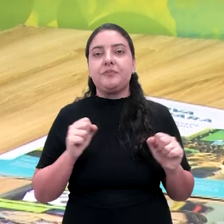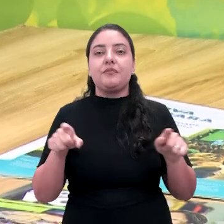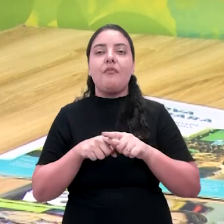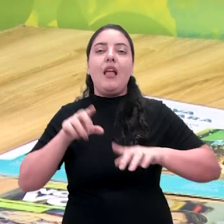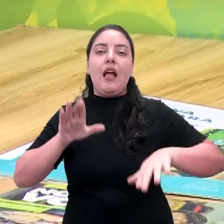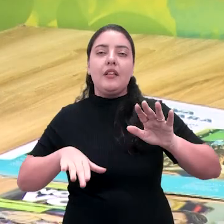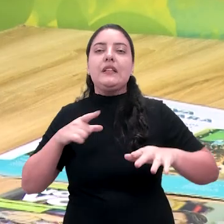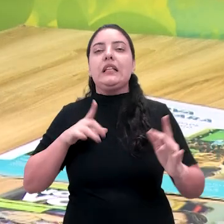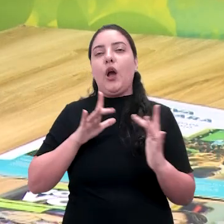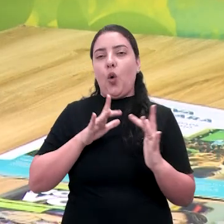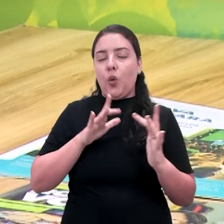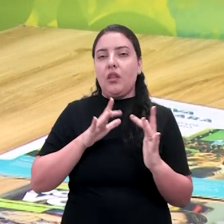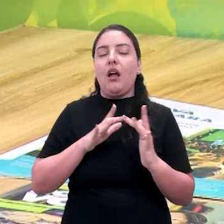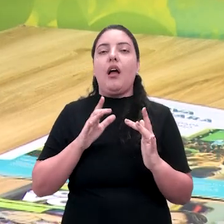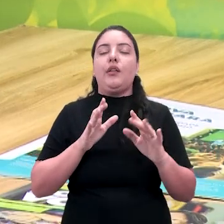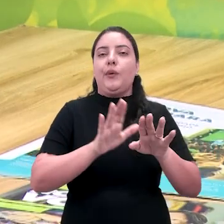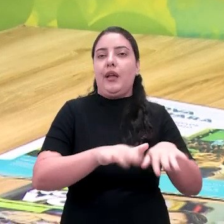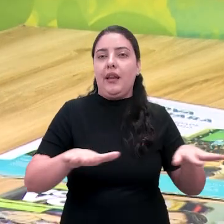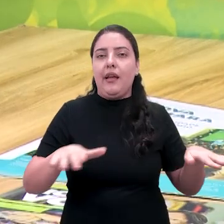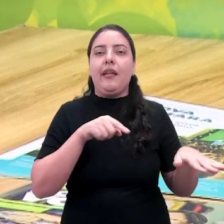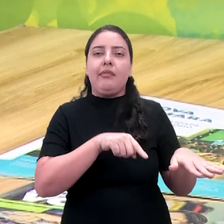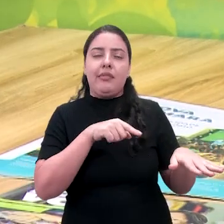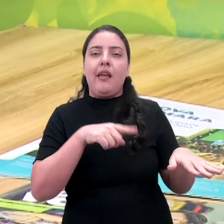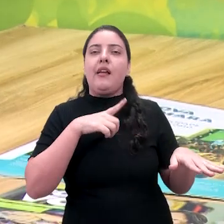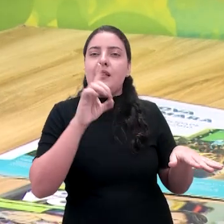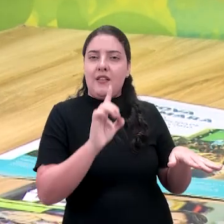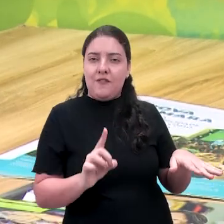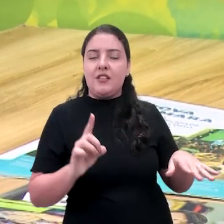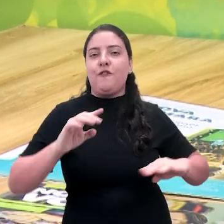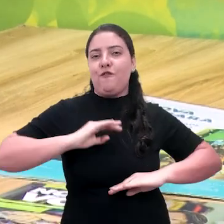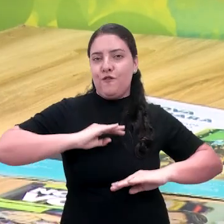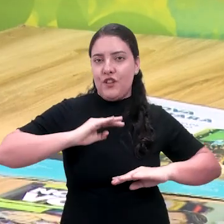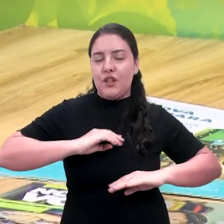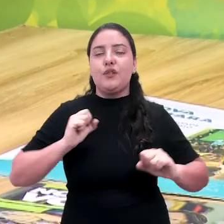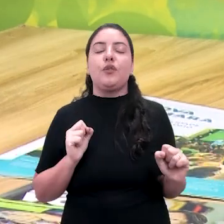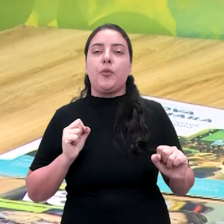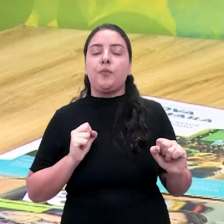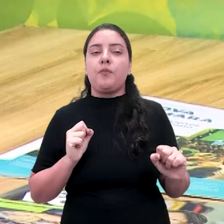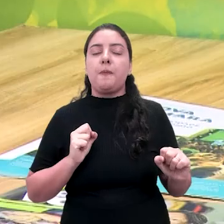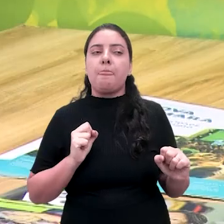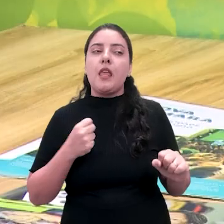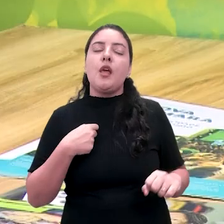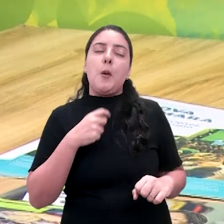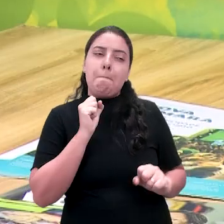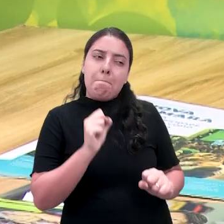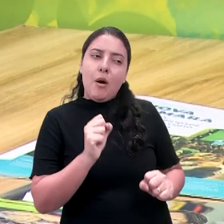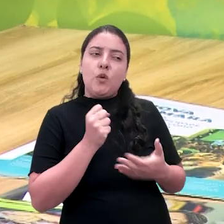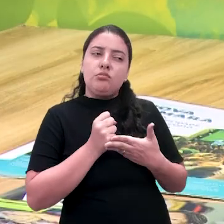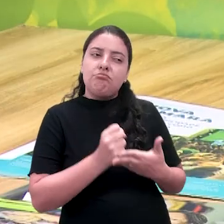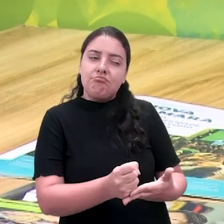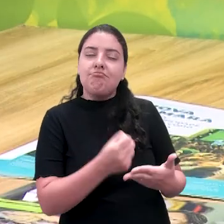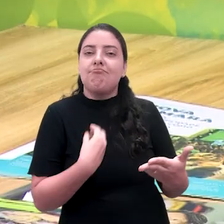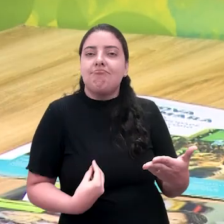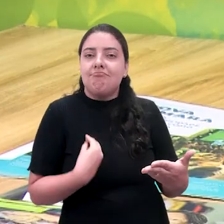eu ter contato com alguma criança que tem alguma deficiência física e ficar assim, poxa, eu posso estar aqui,